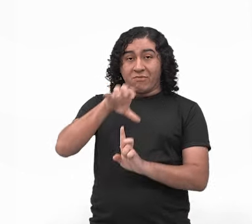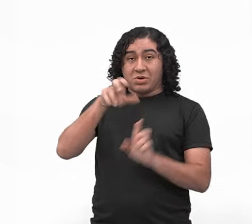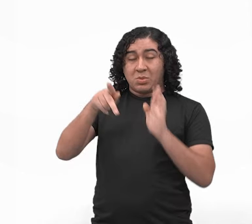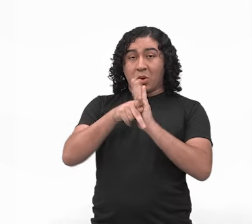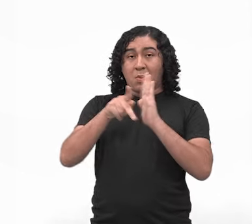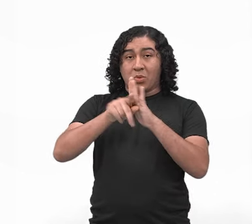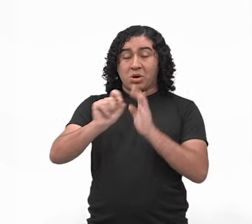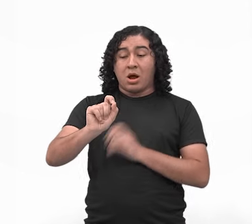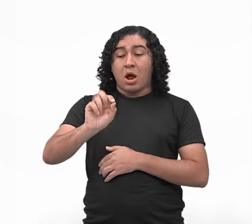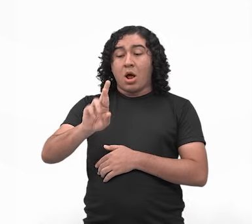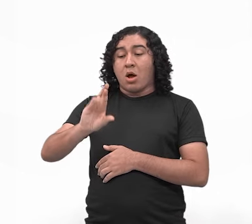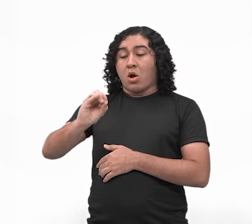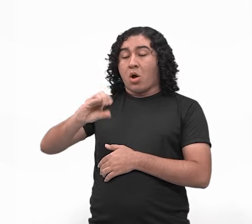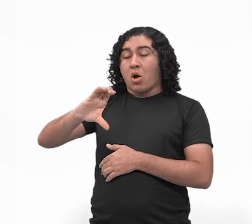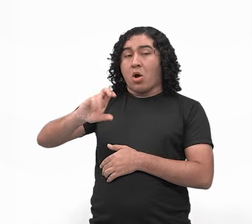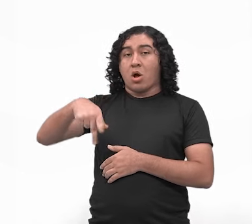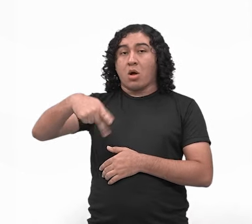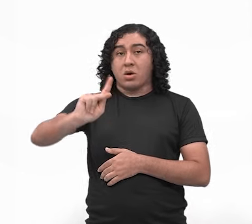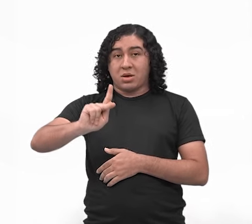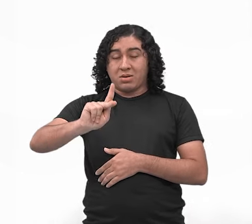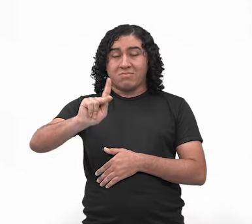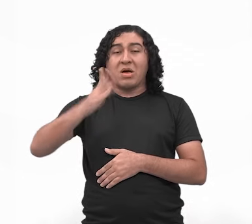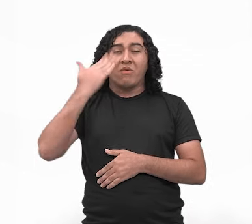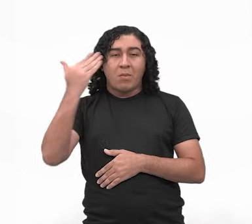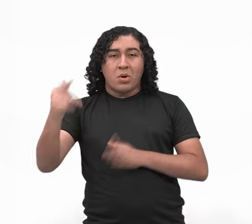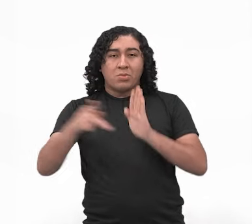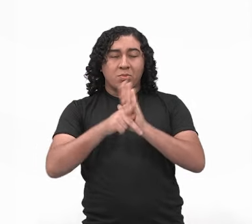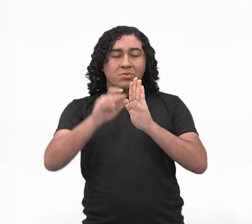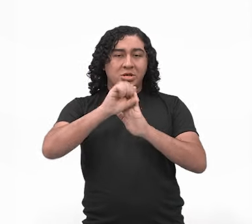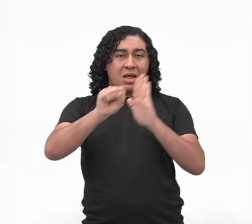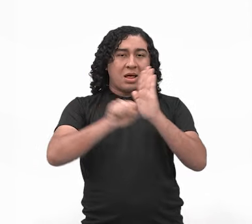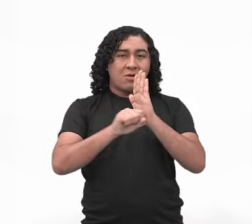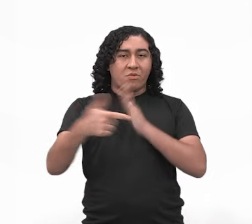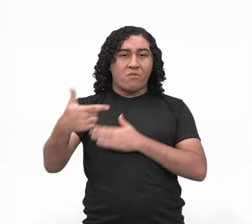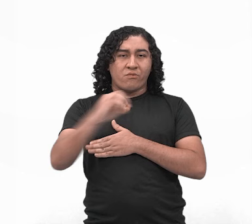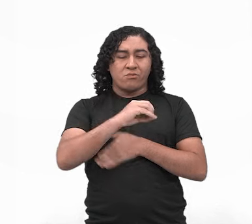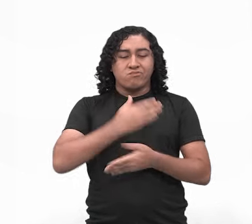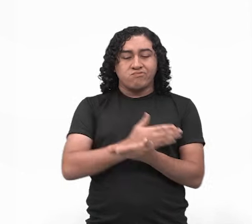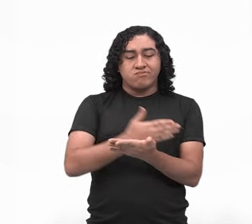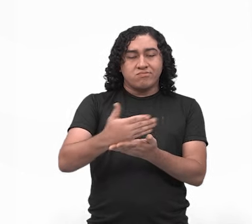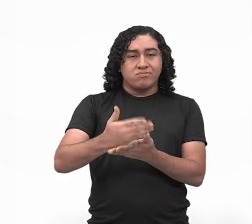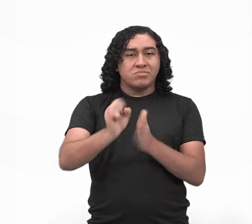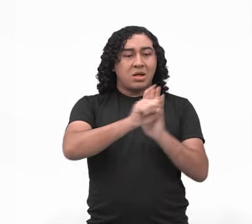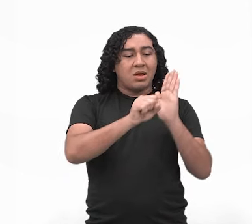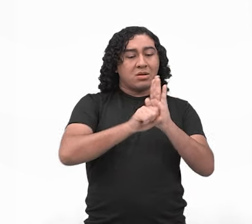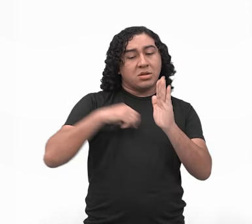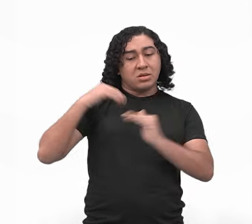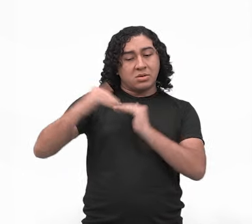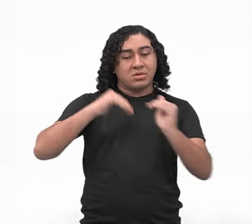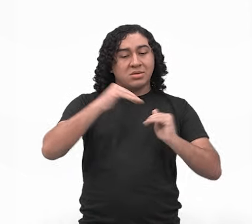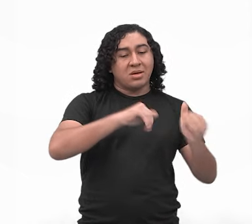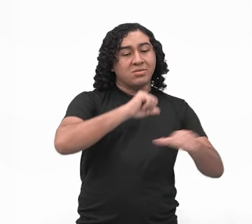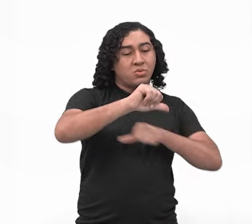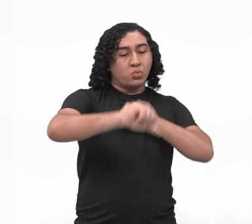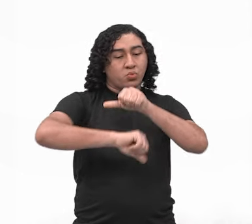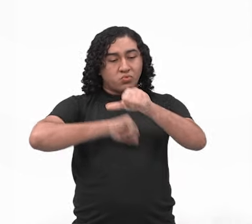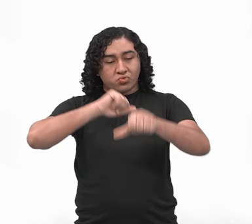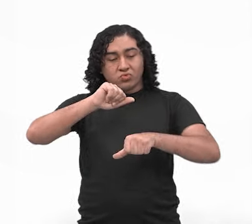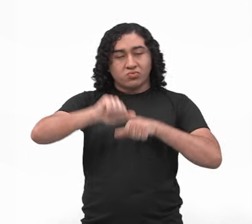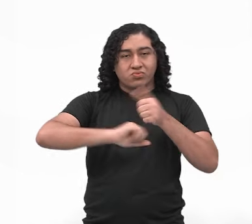a música popular do século XX, especialmente a partir de meados do século, passou por uma série de